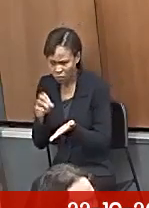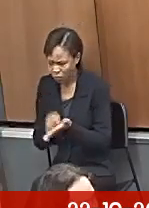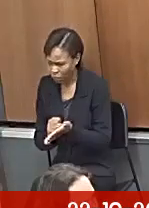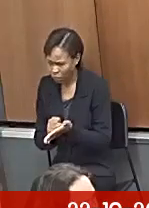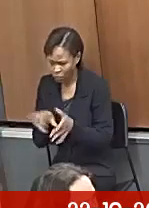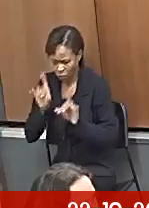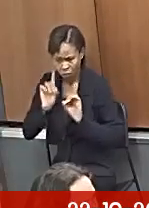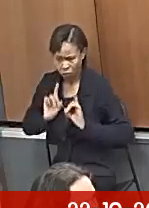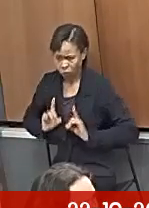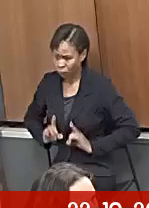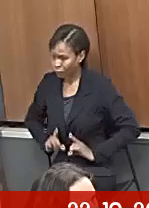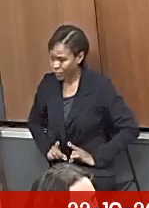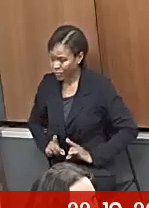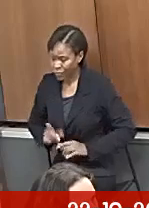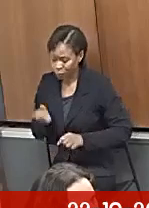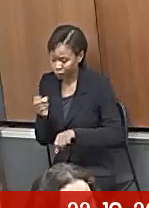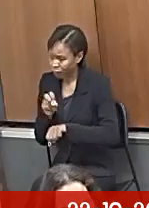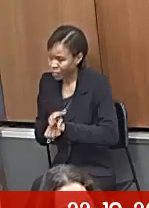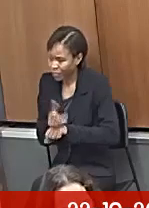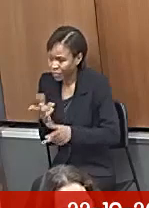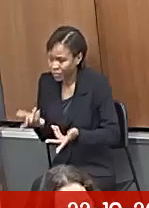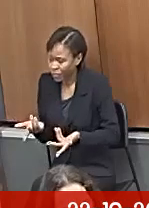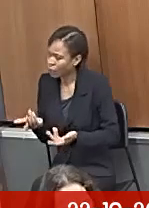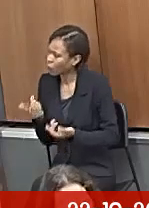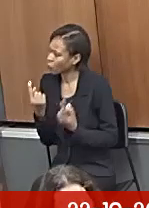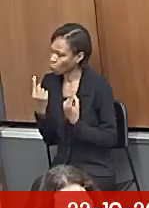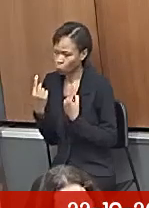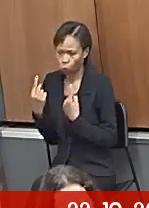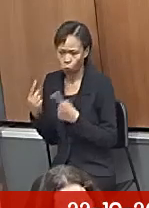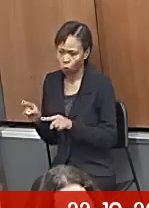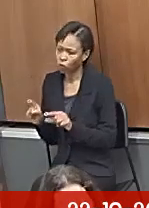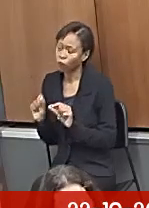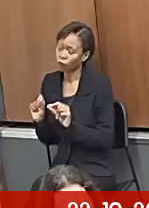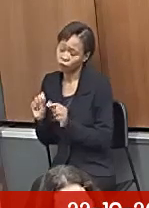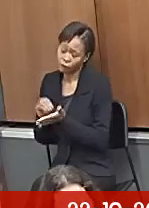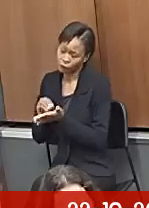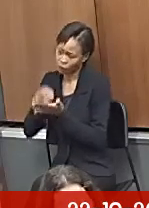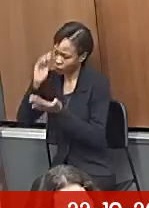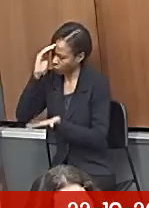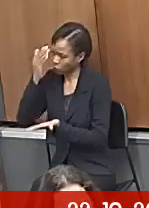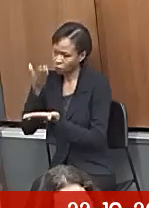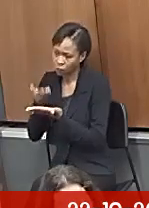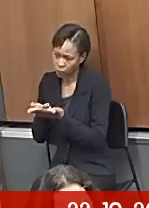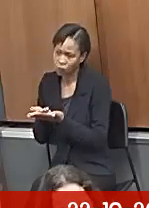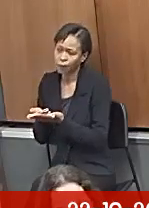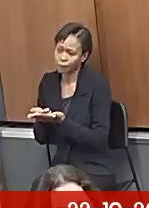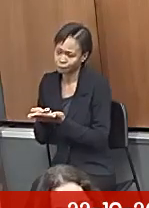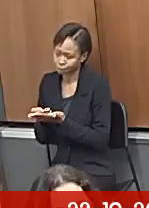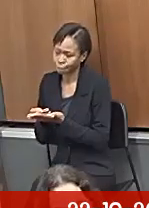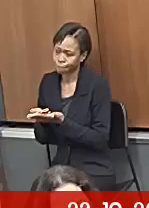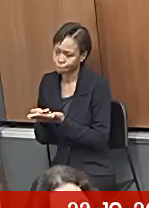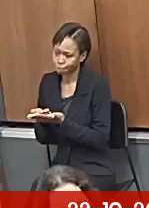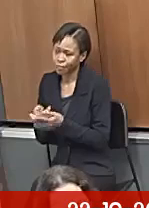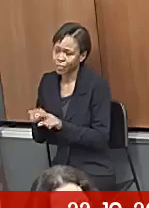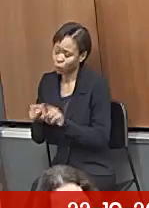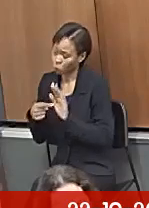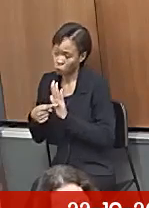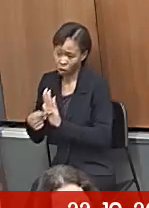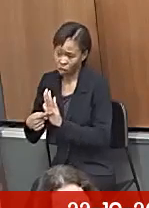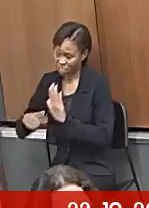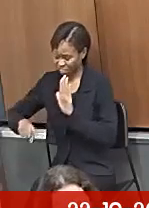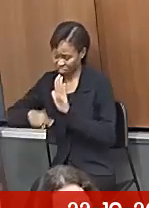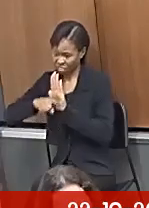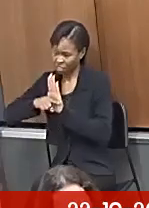uma tendência que está posta e pode resultar em perda de credibilidade e de confiança, além de uma exposição negativa, danosa